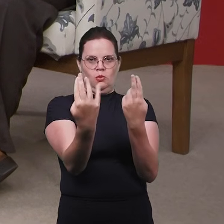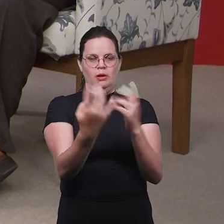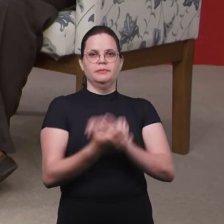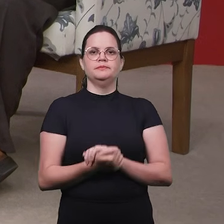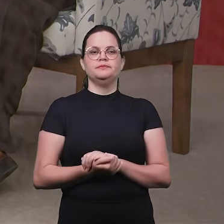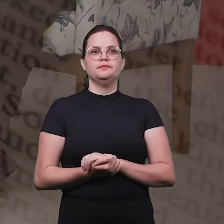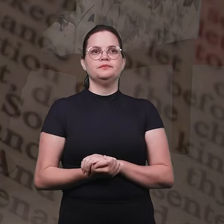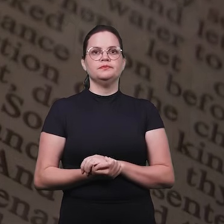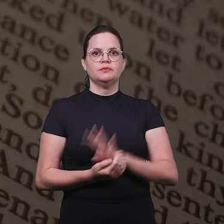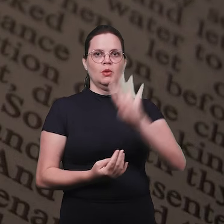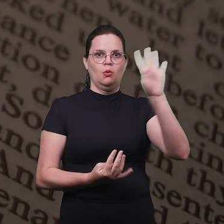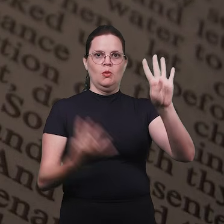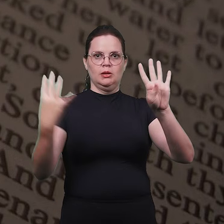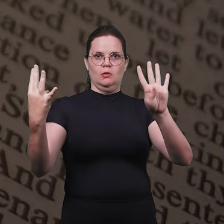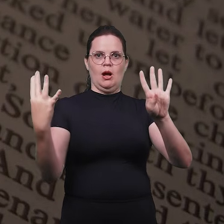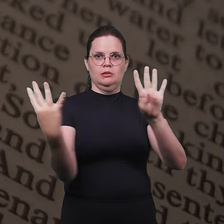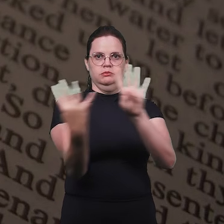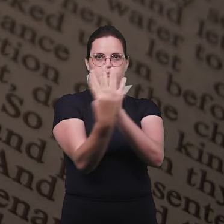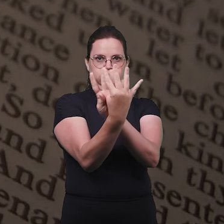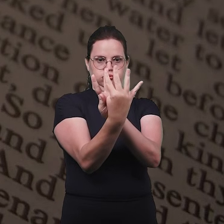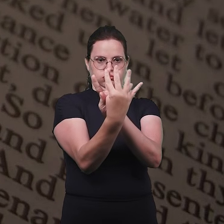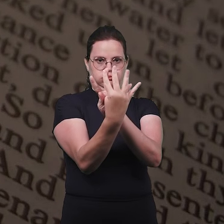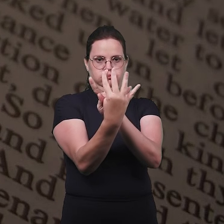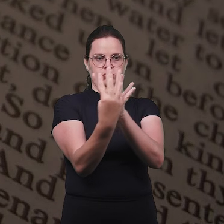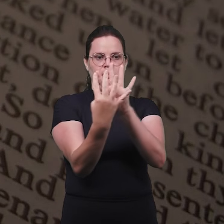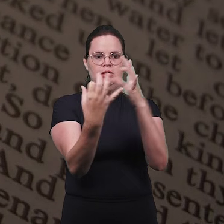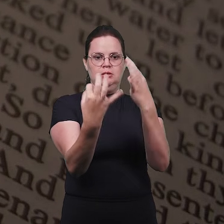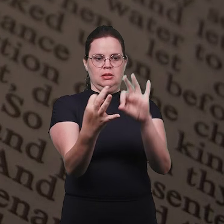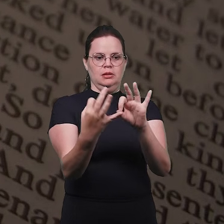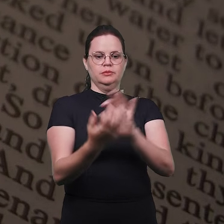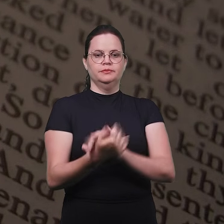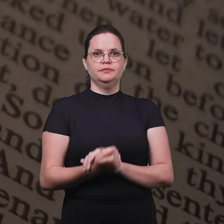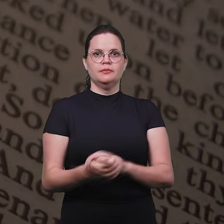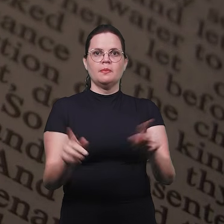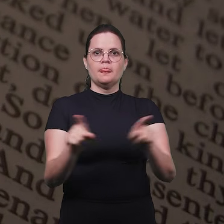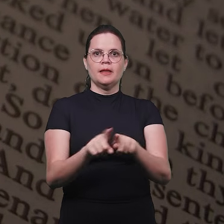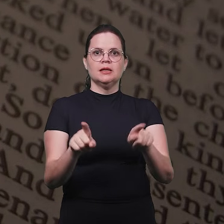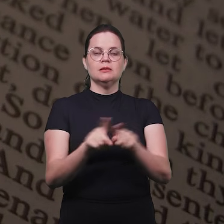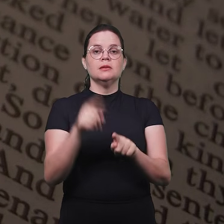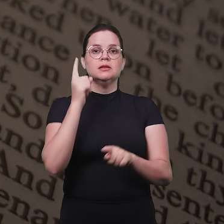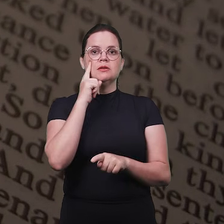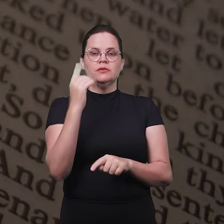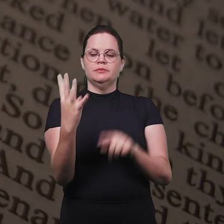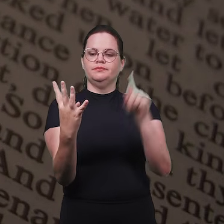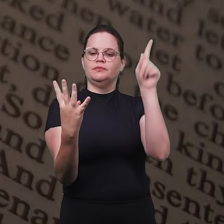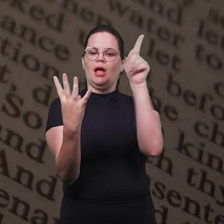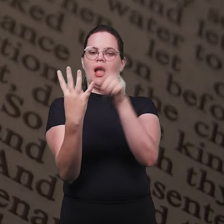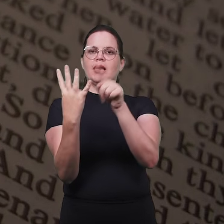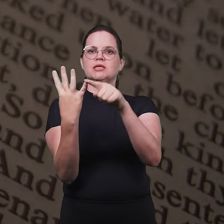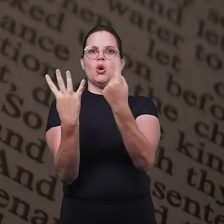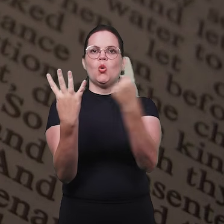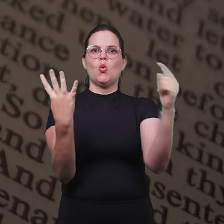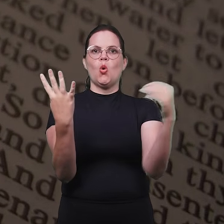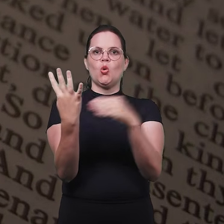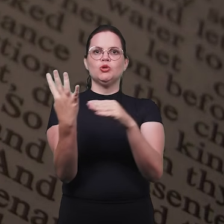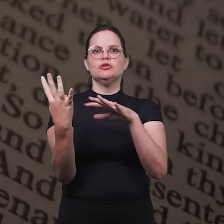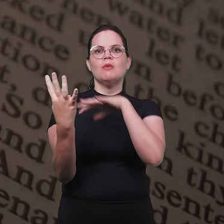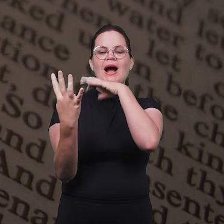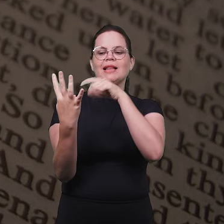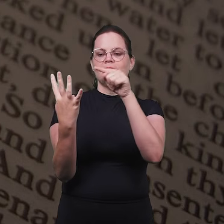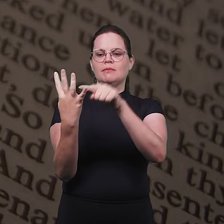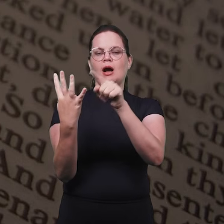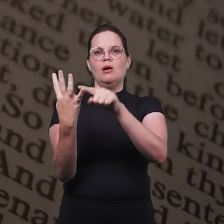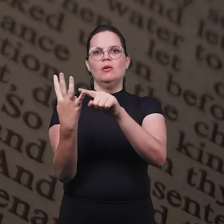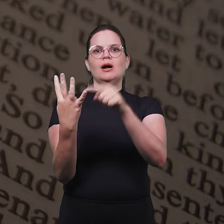diz assim, 7, verso 23. Disse assim, o 4º animal será o 4º reino da